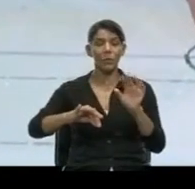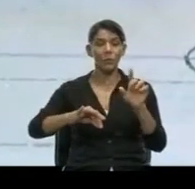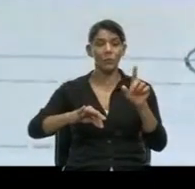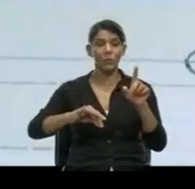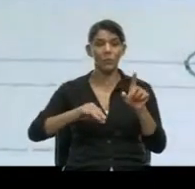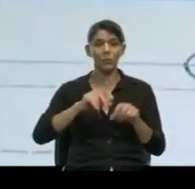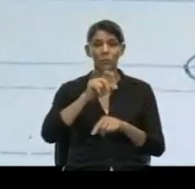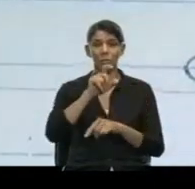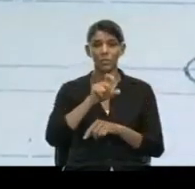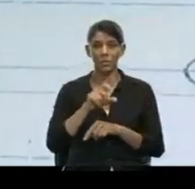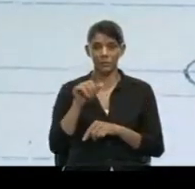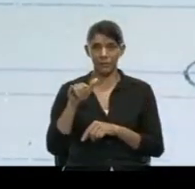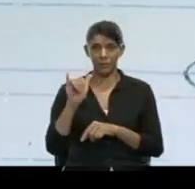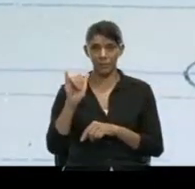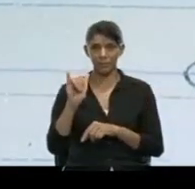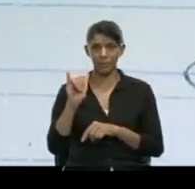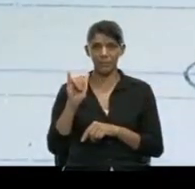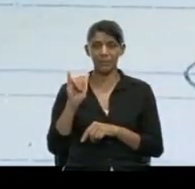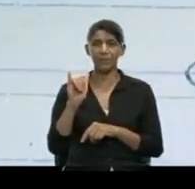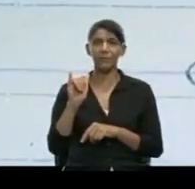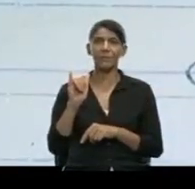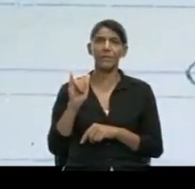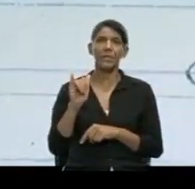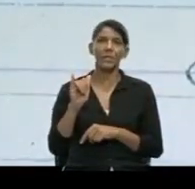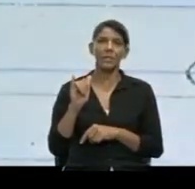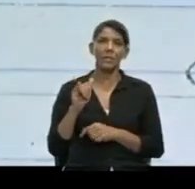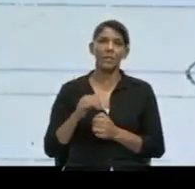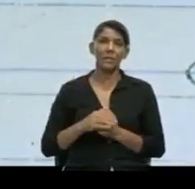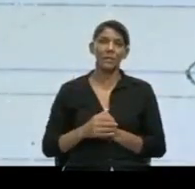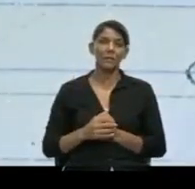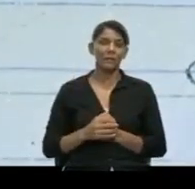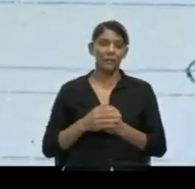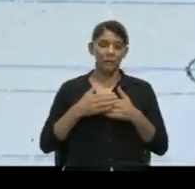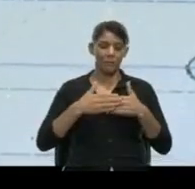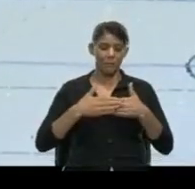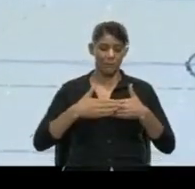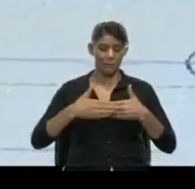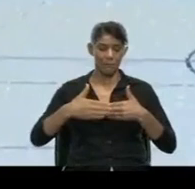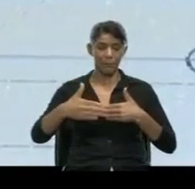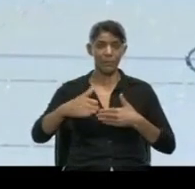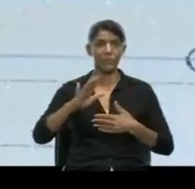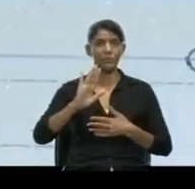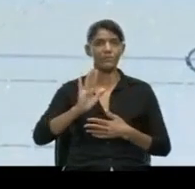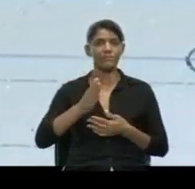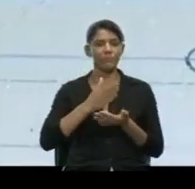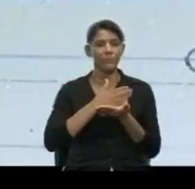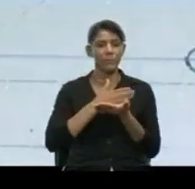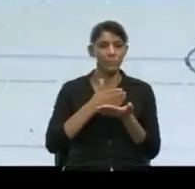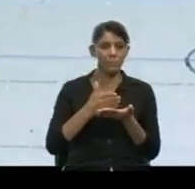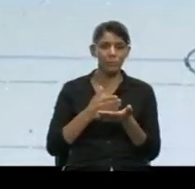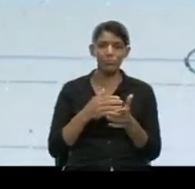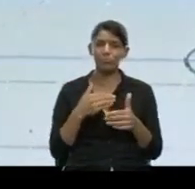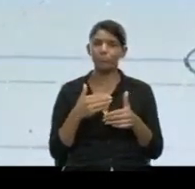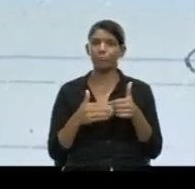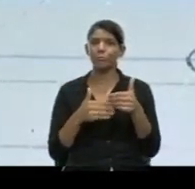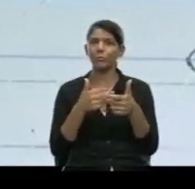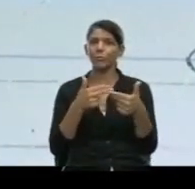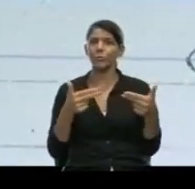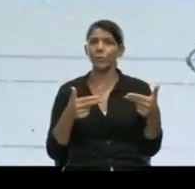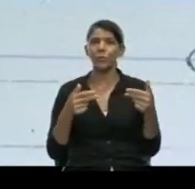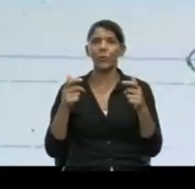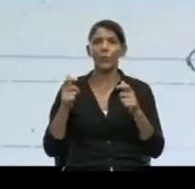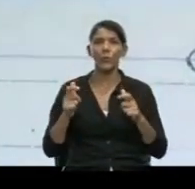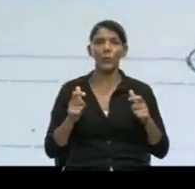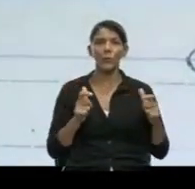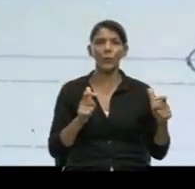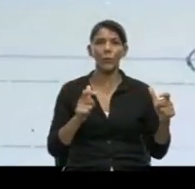eixo principal, que era o nosso poste, certo? A partir disso, a gente começou a trabalhar as